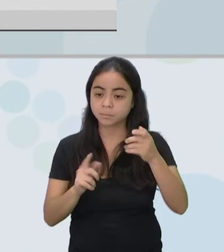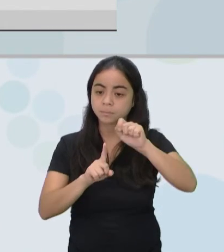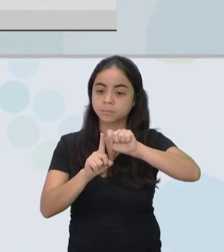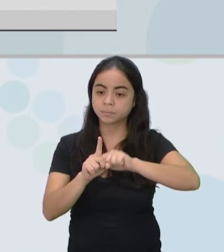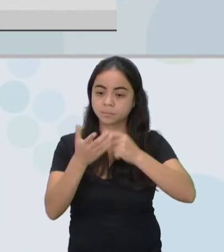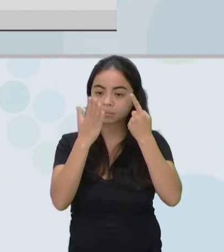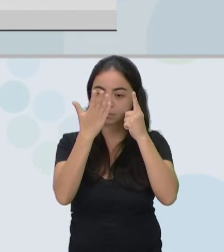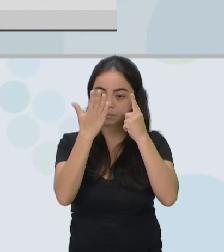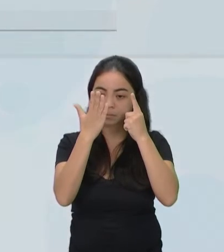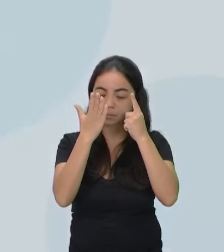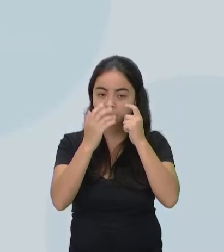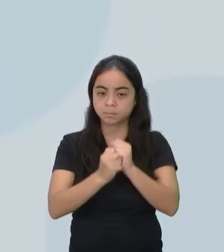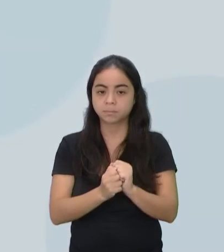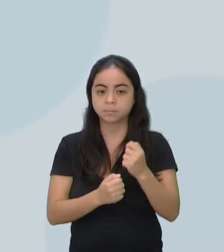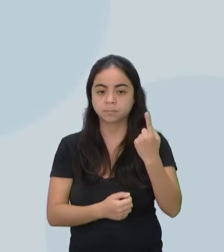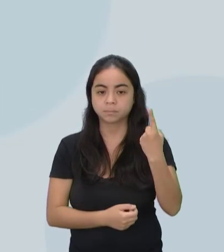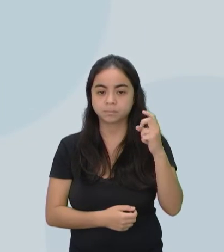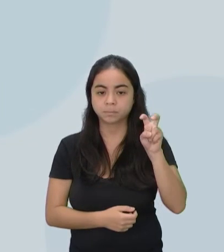de fevereiro,